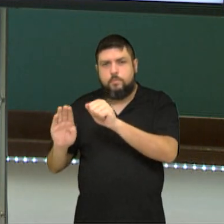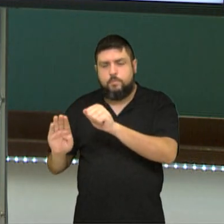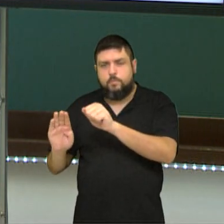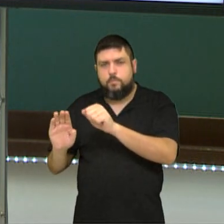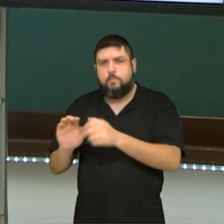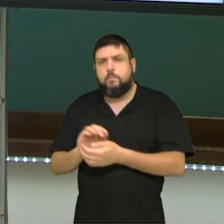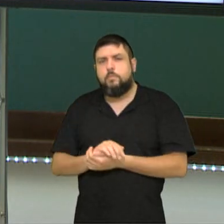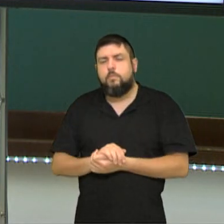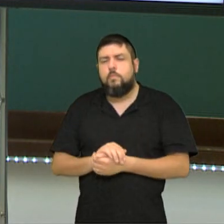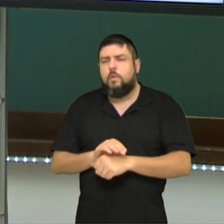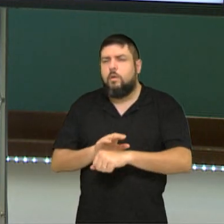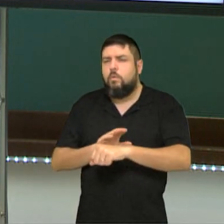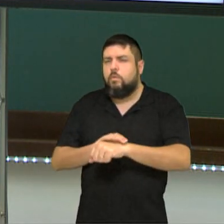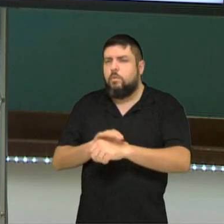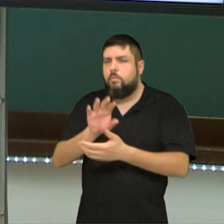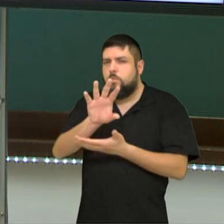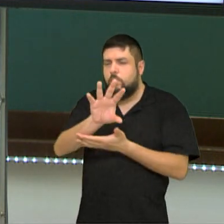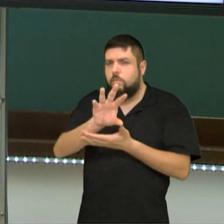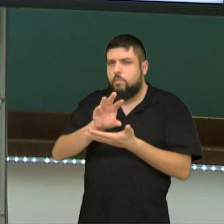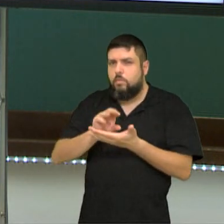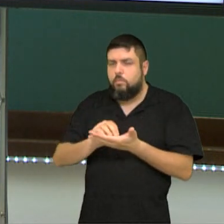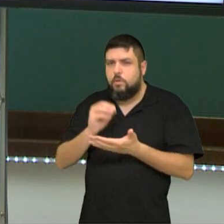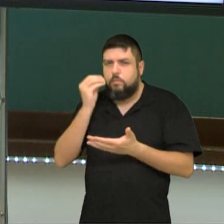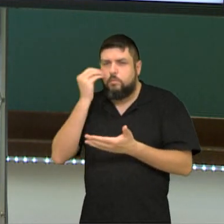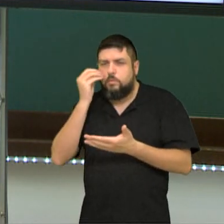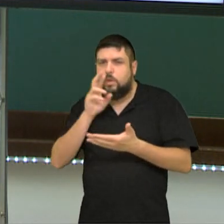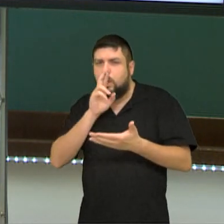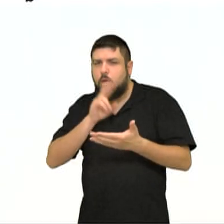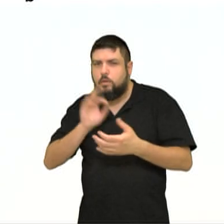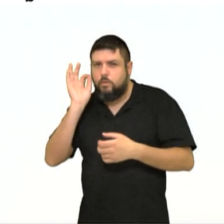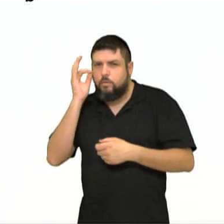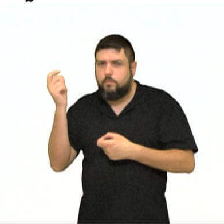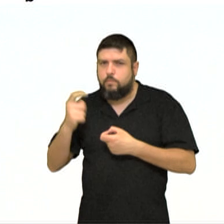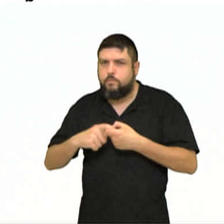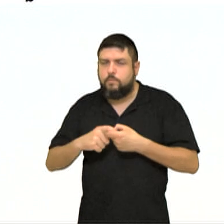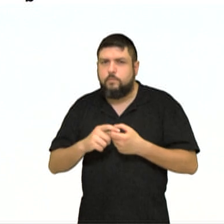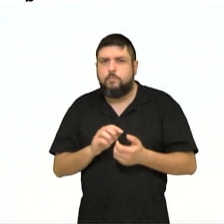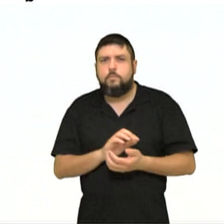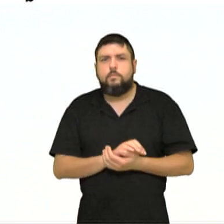ok? Deixar um tempinho para você copiar, responder e a gente já corrige.